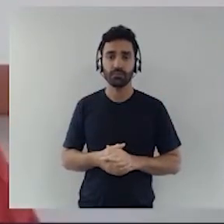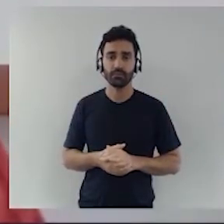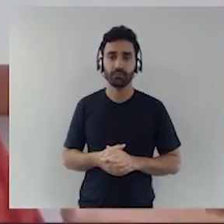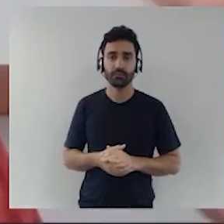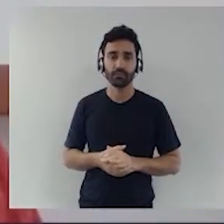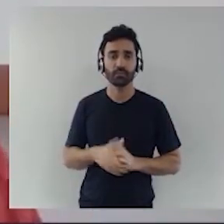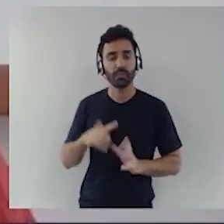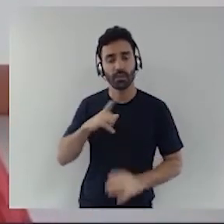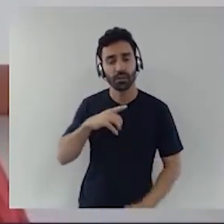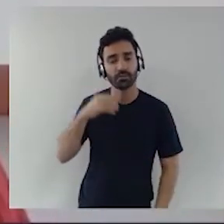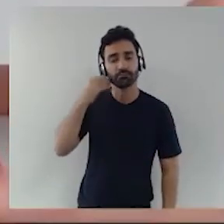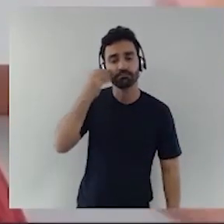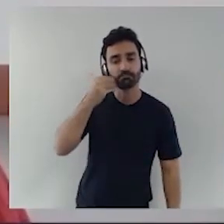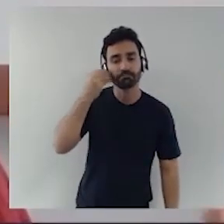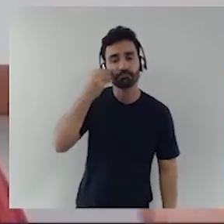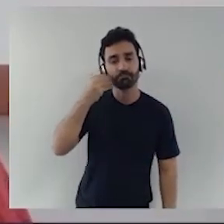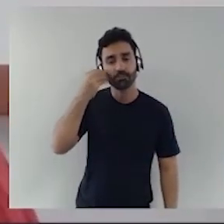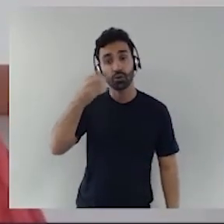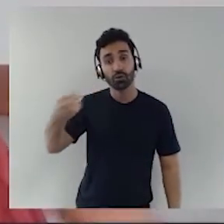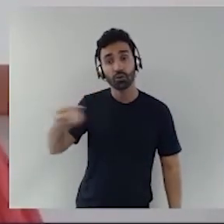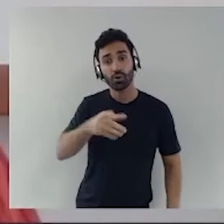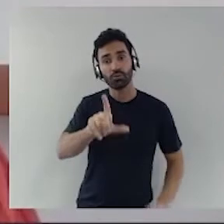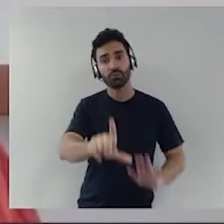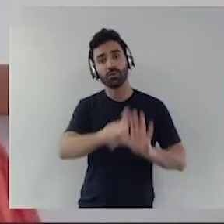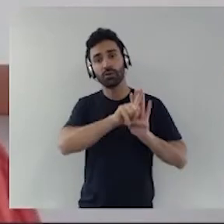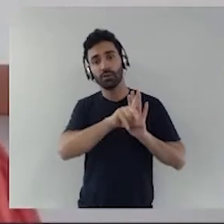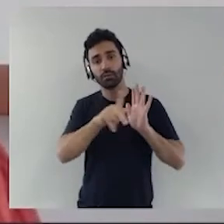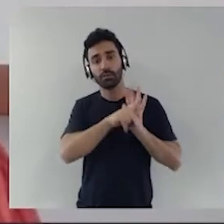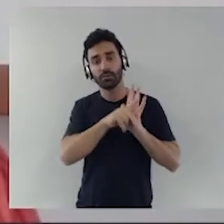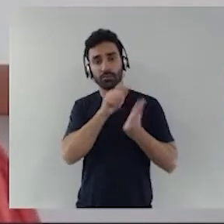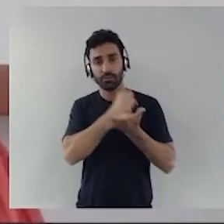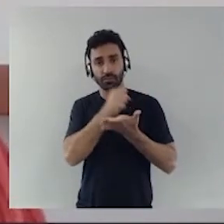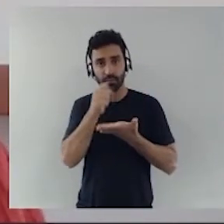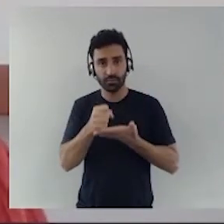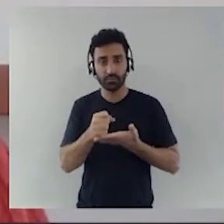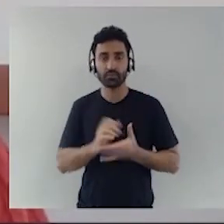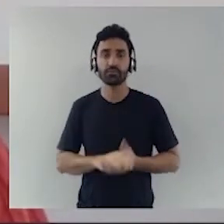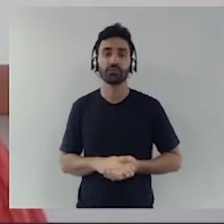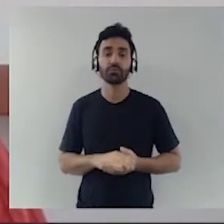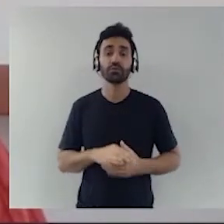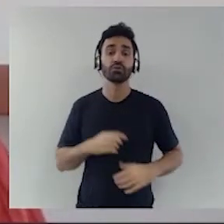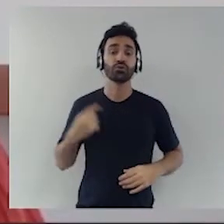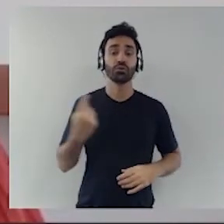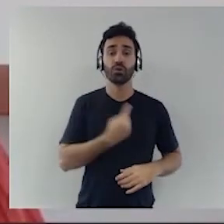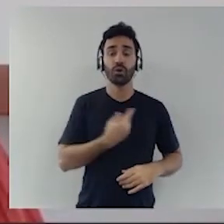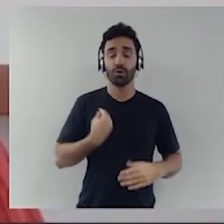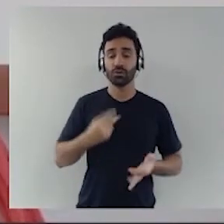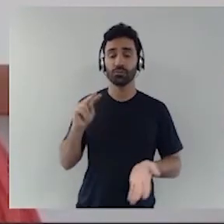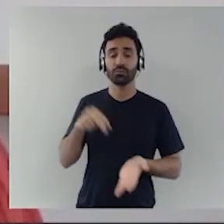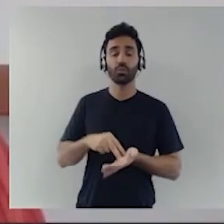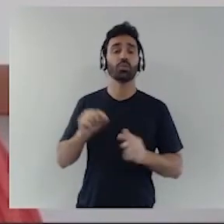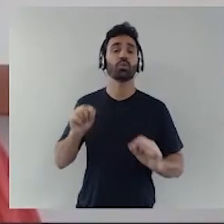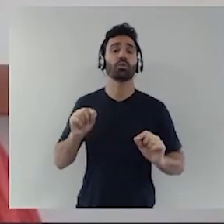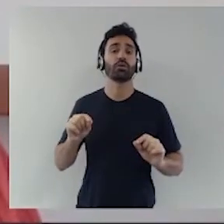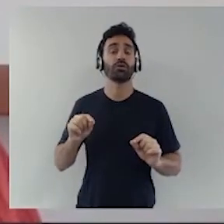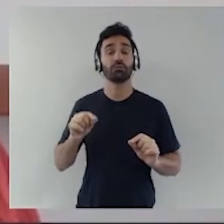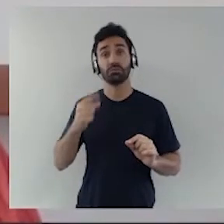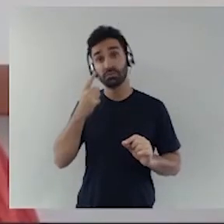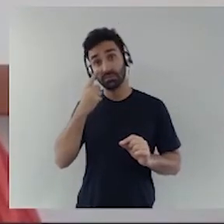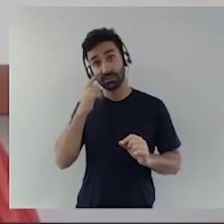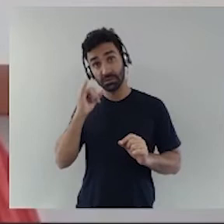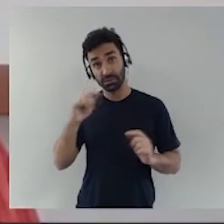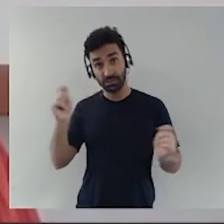digo de experimentação de uma nova legislação de contratações nós estamos aqui tratando da possibilidade